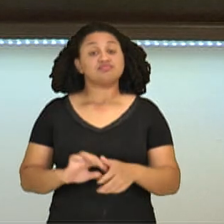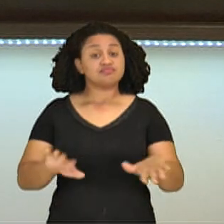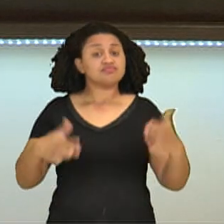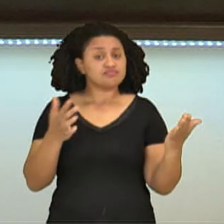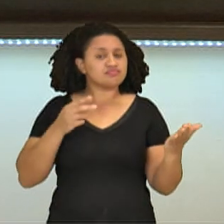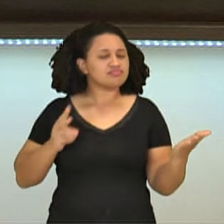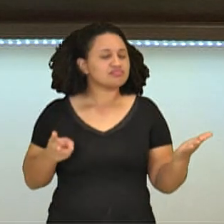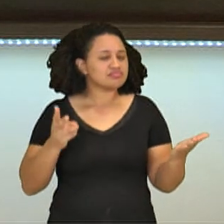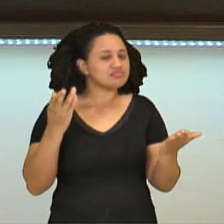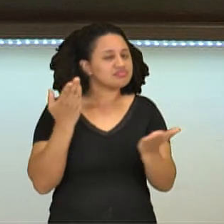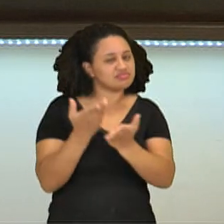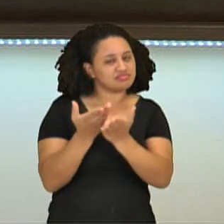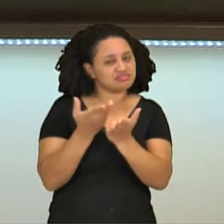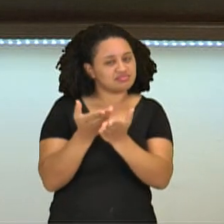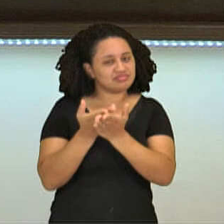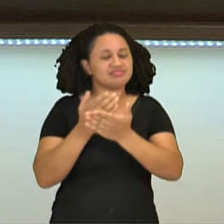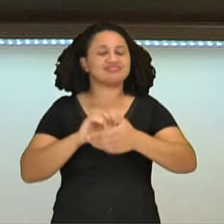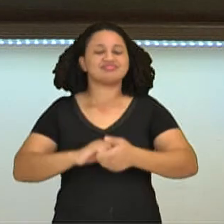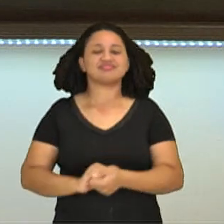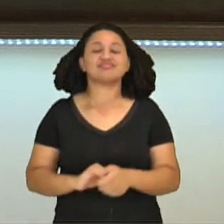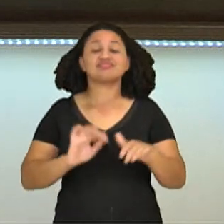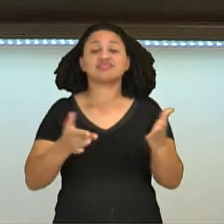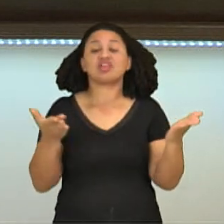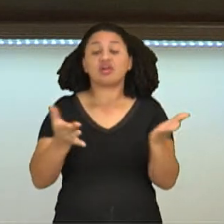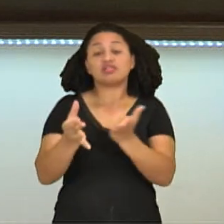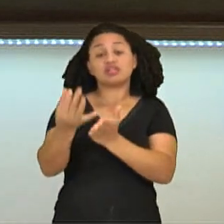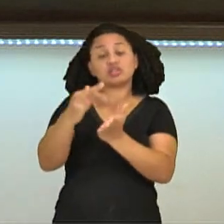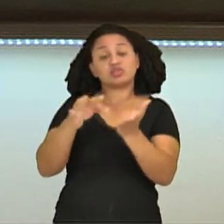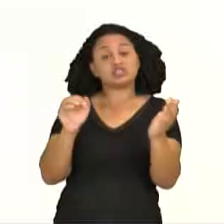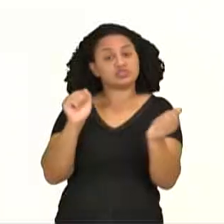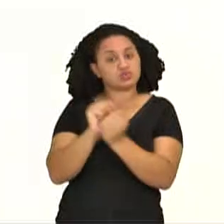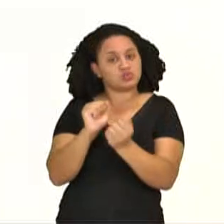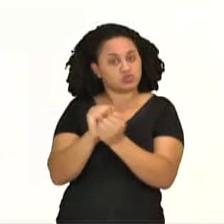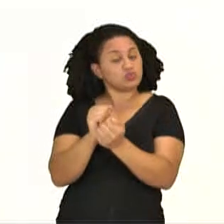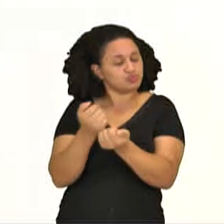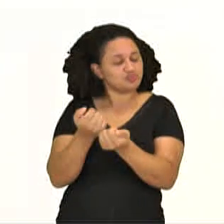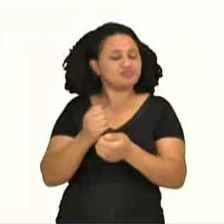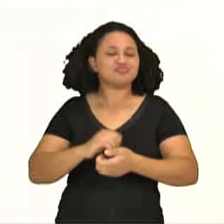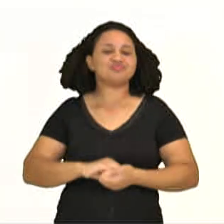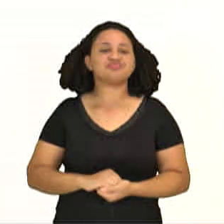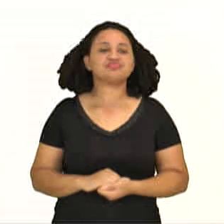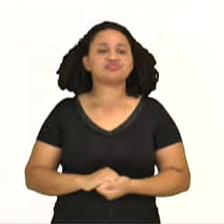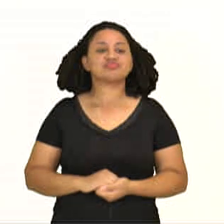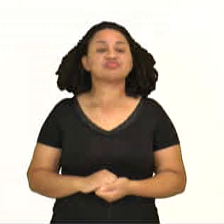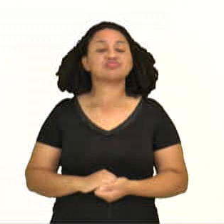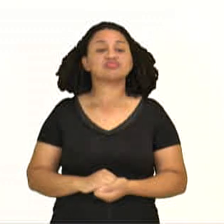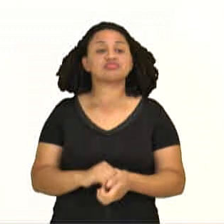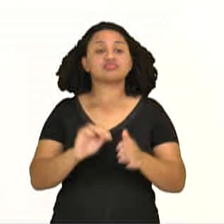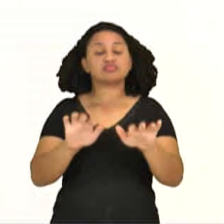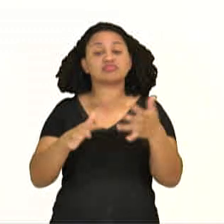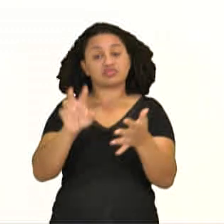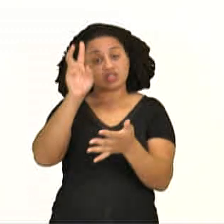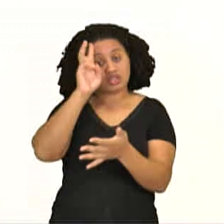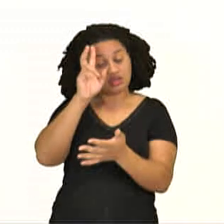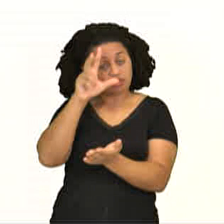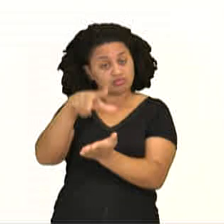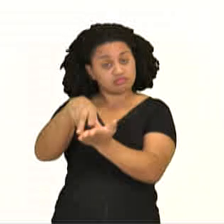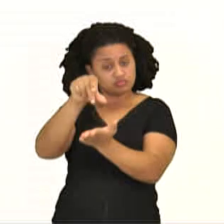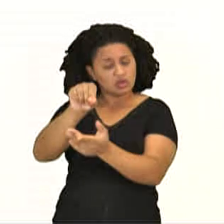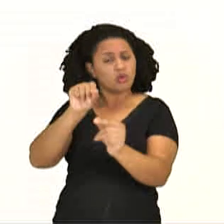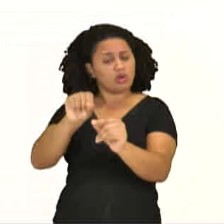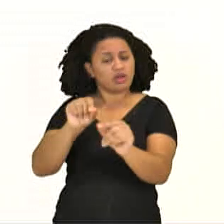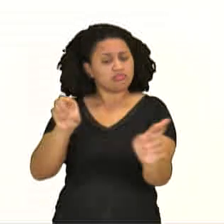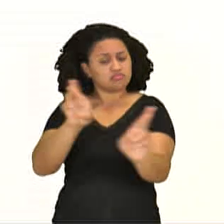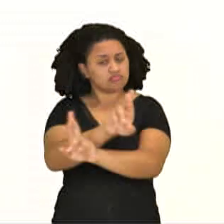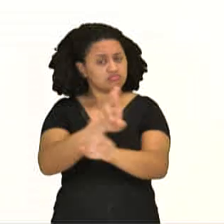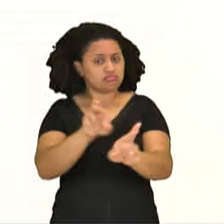Voltei! Vamos lá, bora corrigir junto com o professor Roberto. Ô, professor, que susto! A história de Kush está